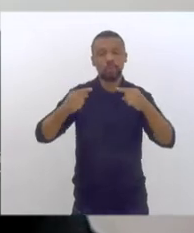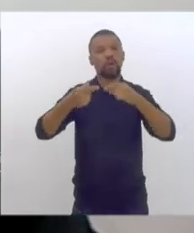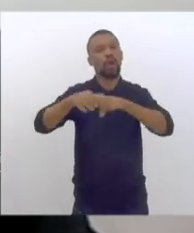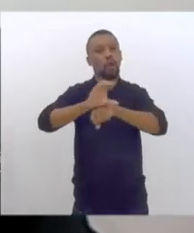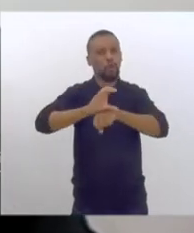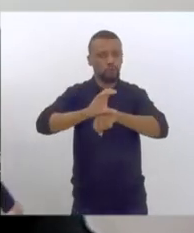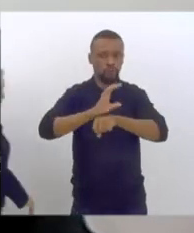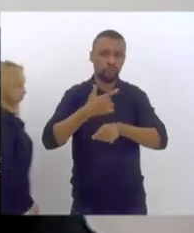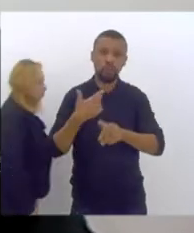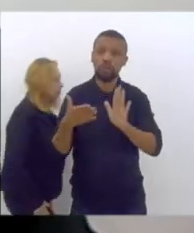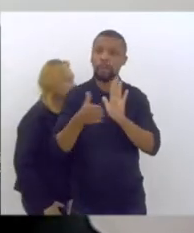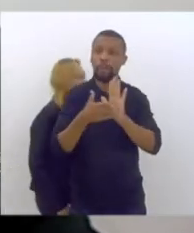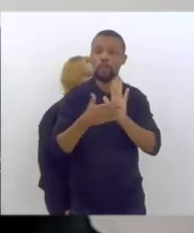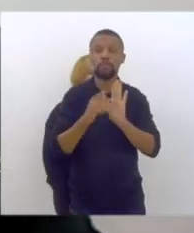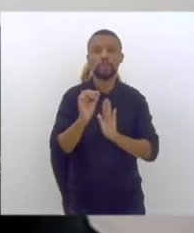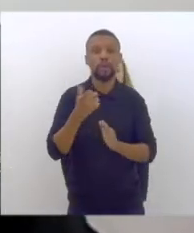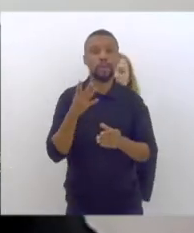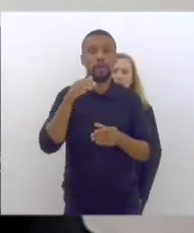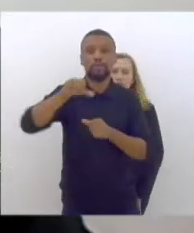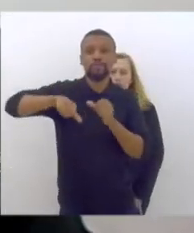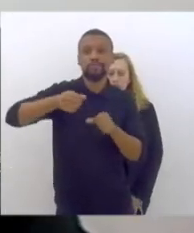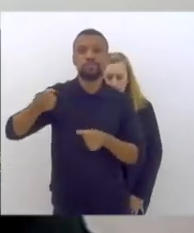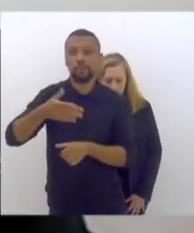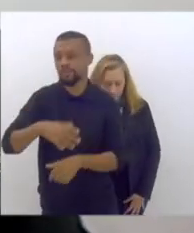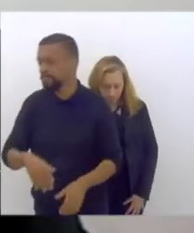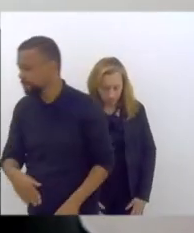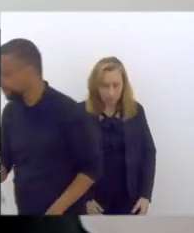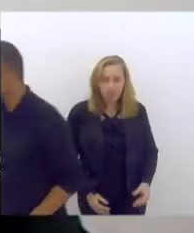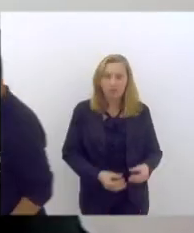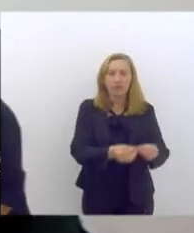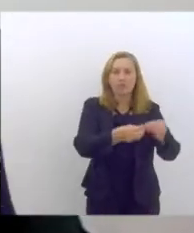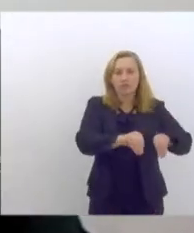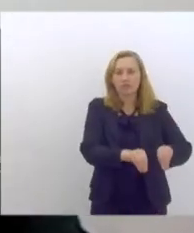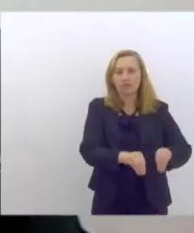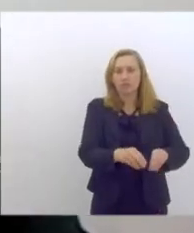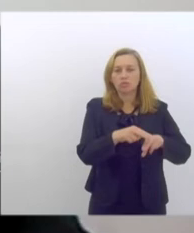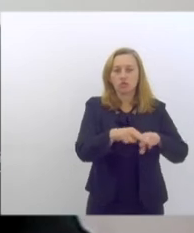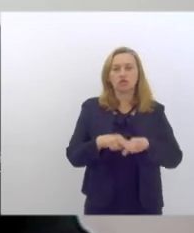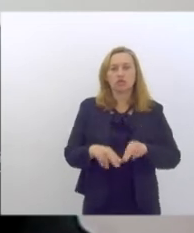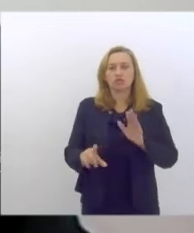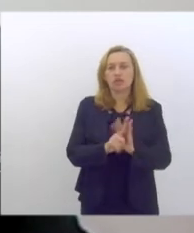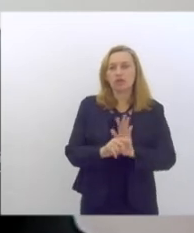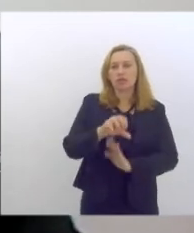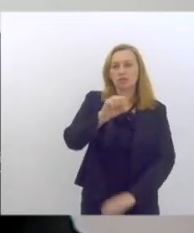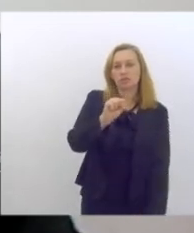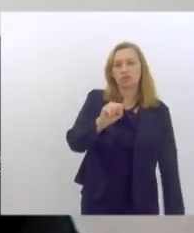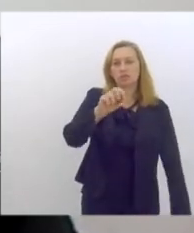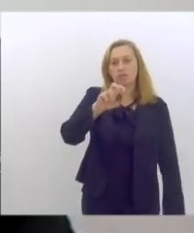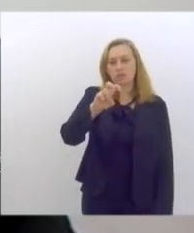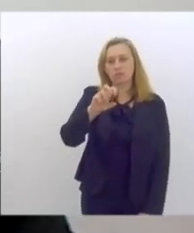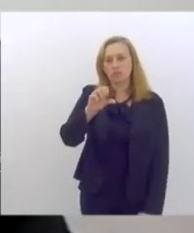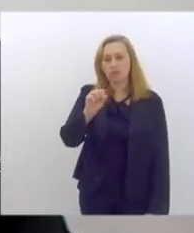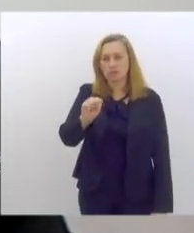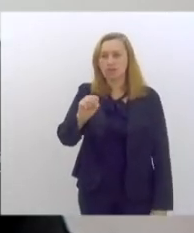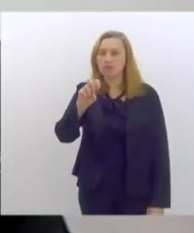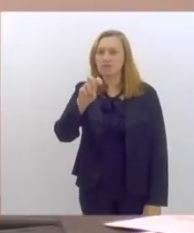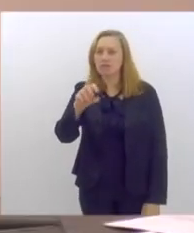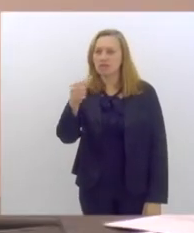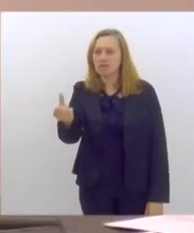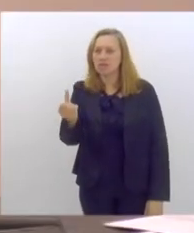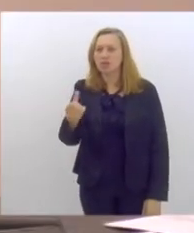condicionalidade eu estou propondo o meu novo parecer pela prejudicar habilidade em função da Lei 8176/91